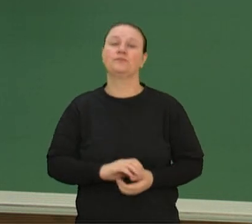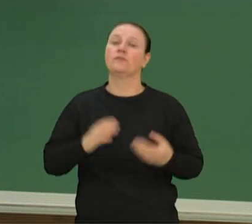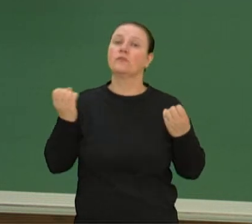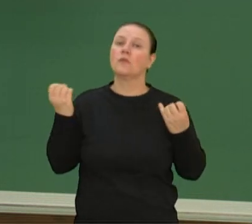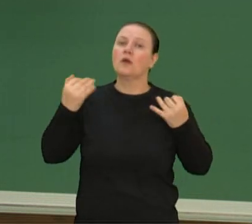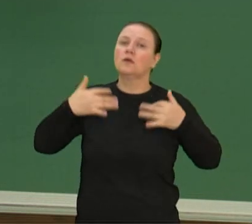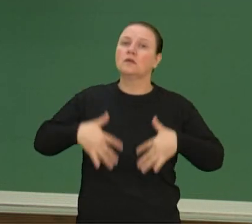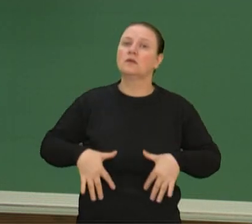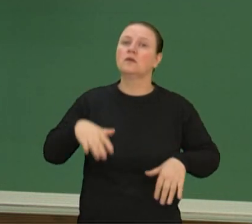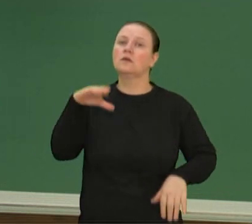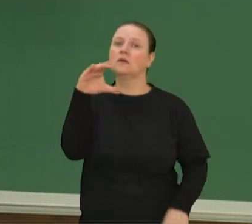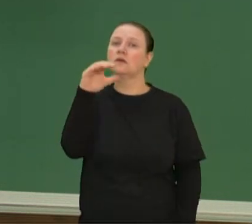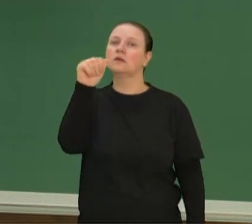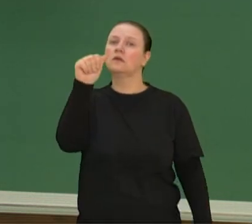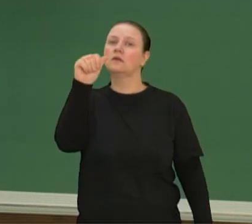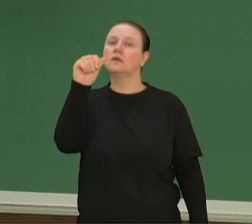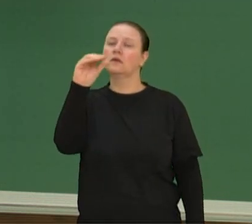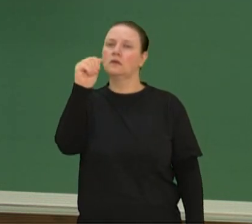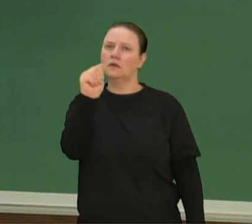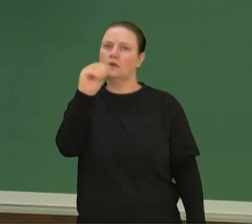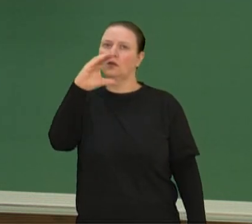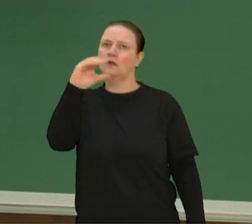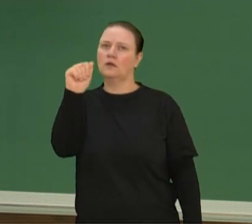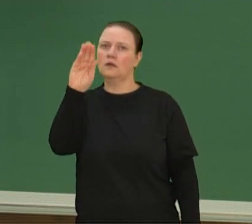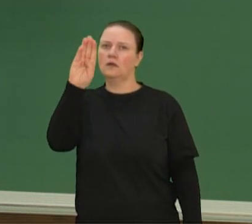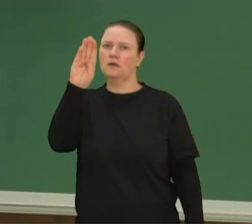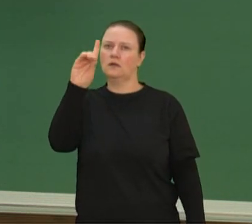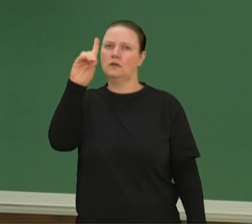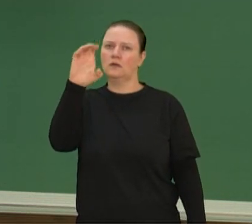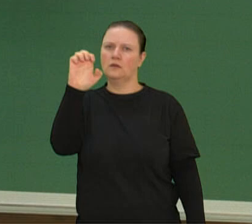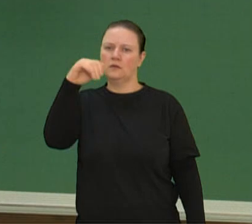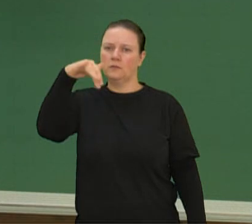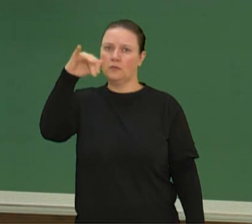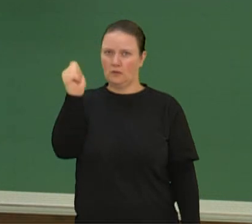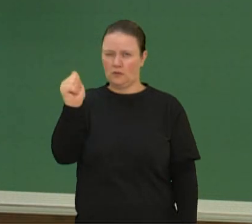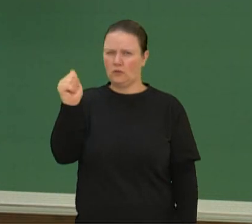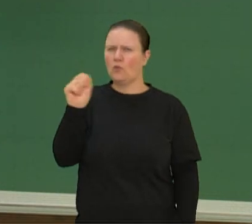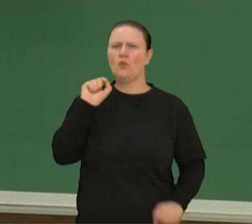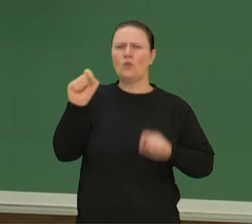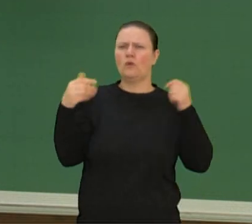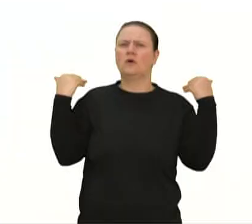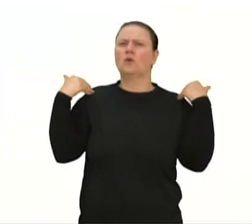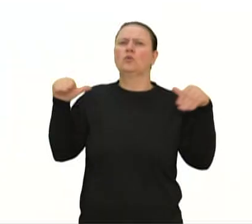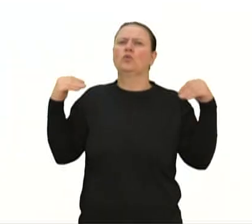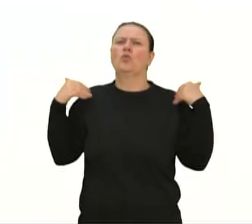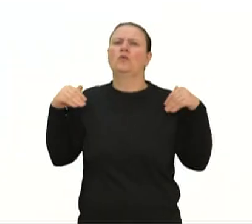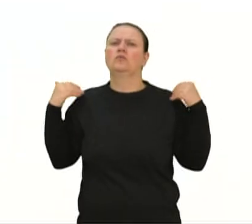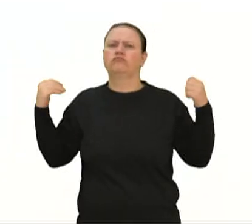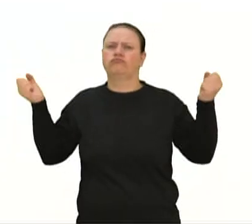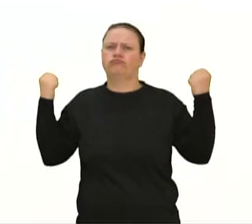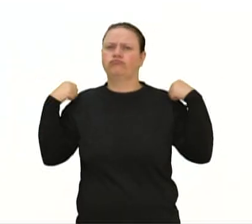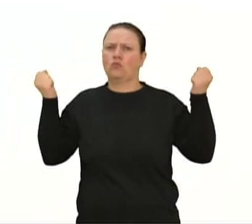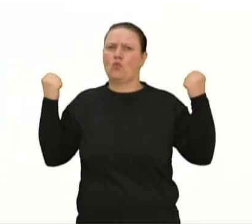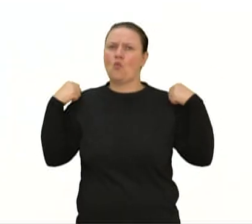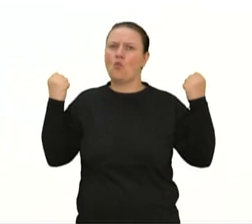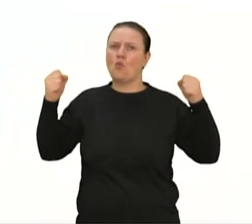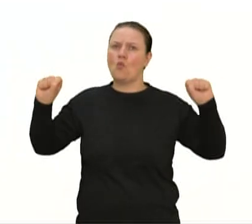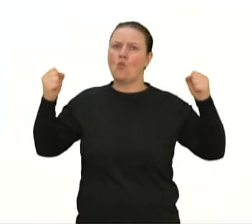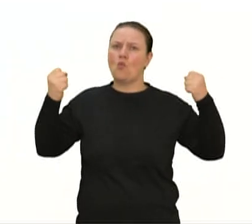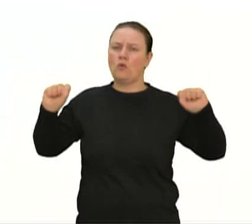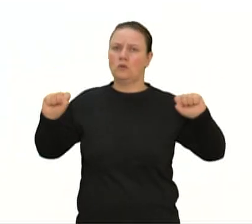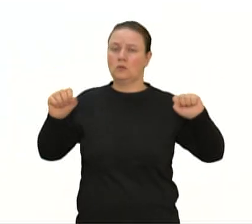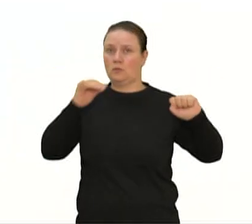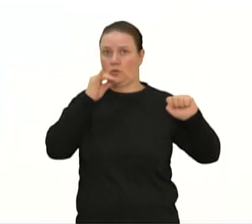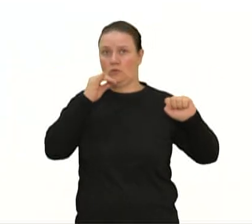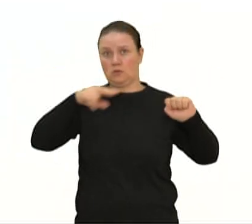sobre academia, é importante que nós façamos aí uma viagem histórica. Então, ao longo da história, a ideia de corpo